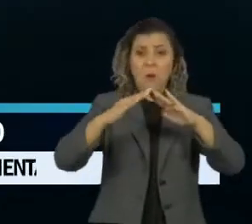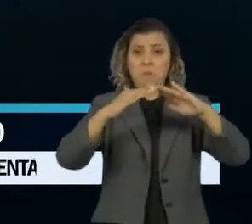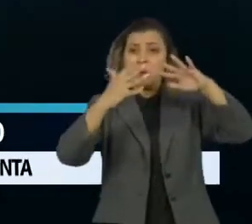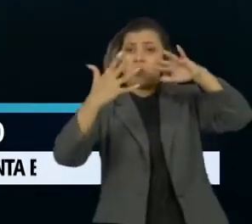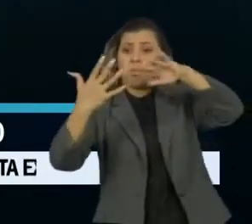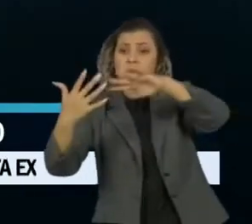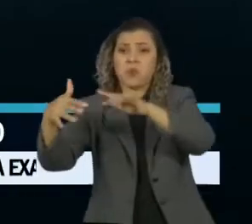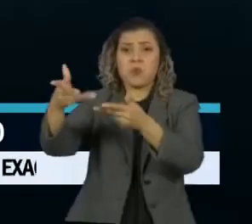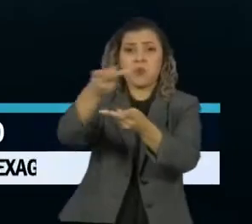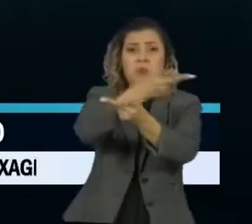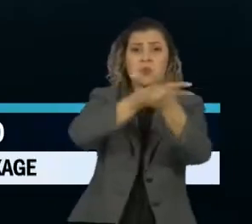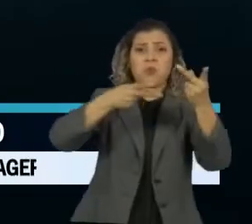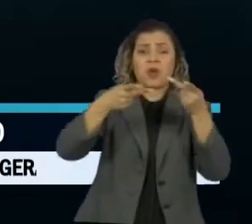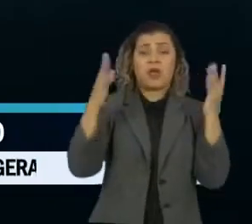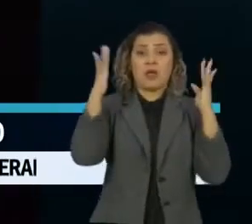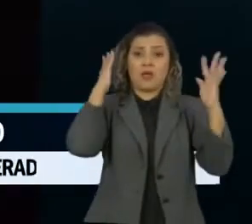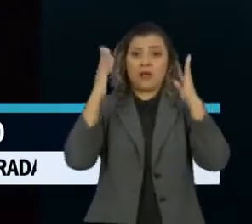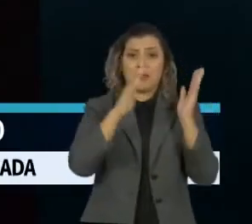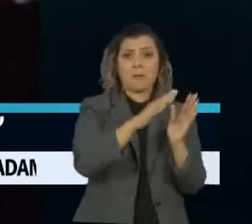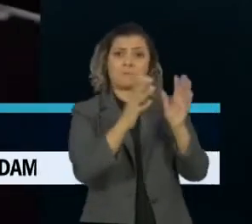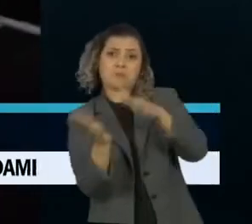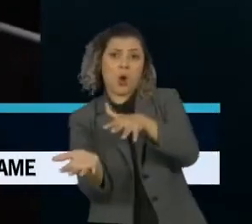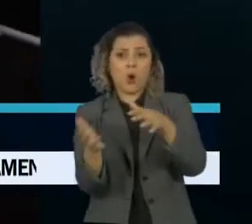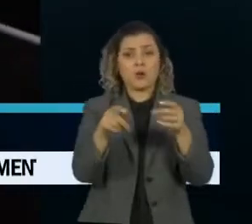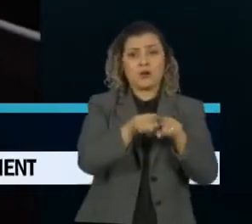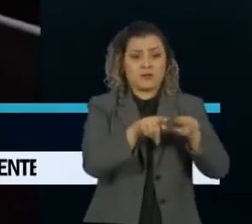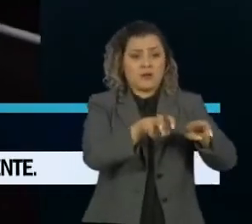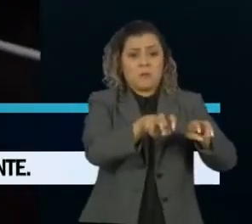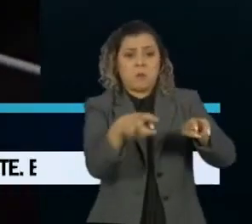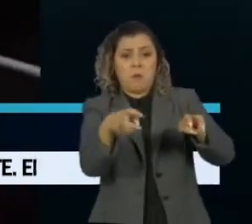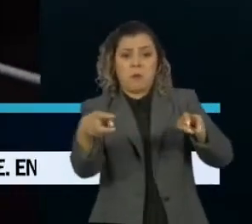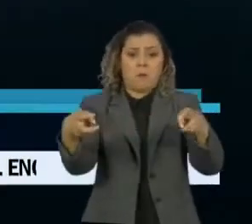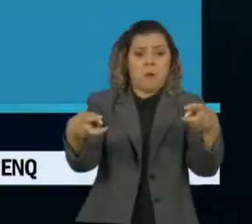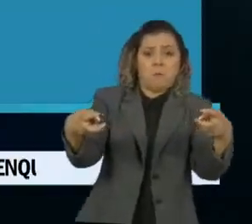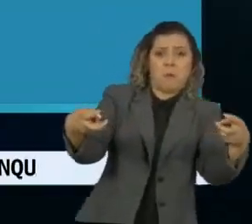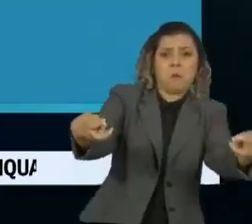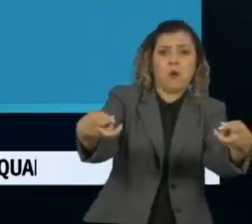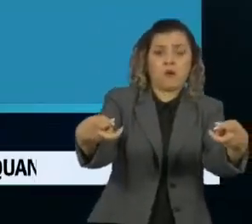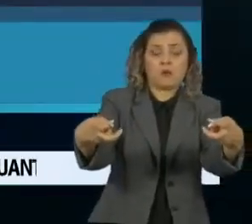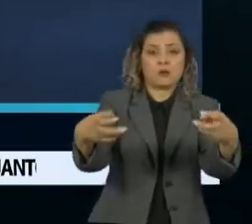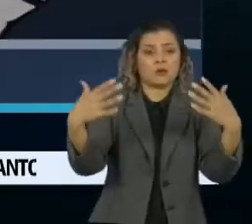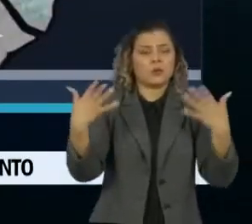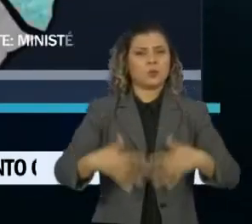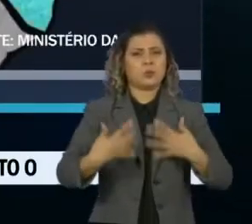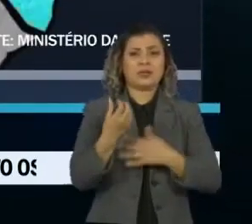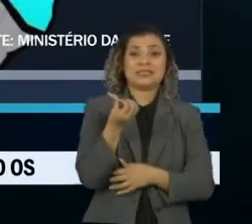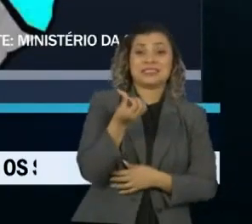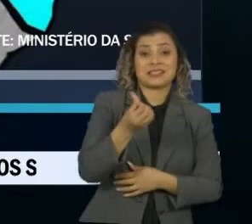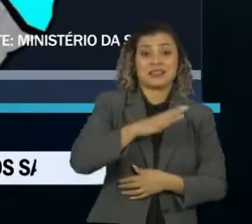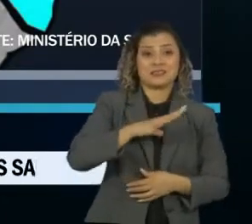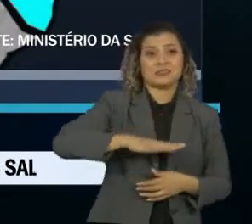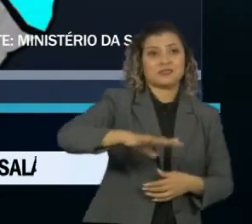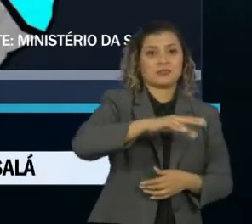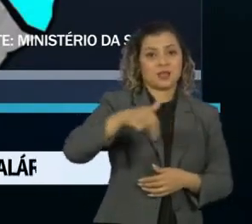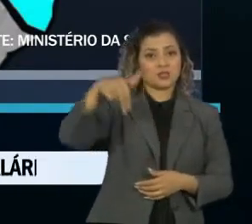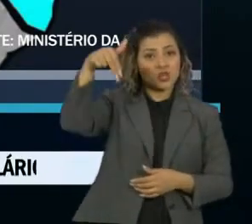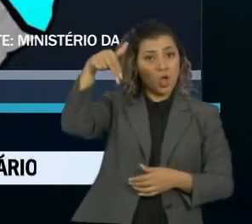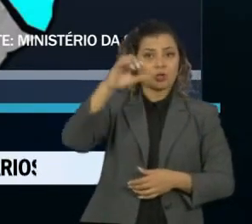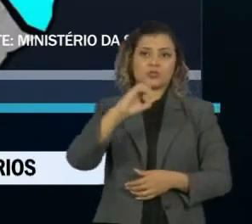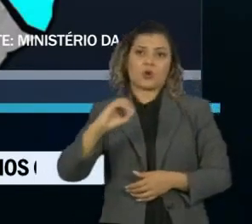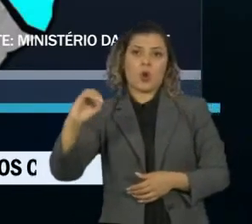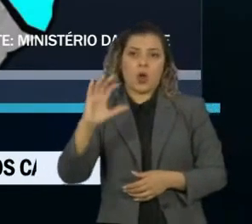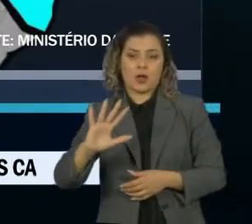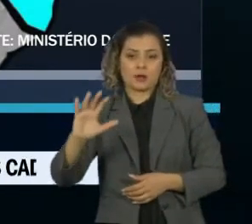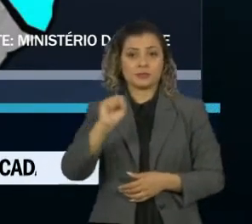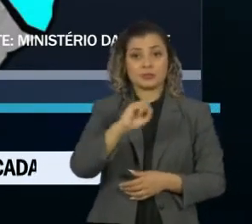carros, caminhões e varreram tudo o que encontraram pela frente. 6 cidades das regiões norte e oeste